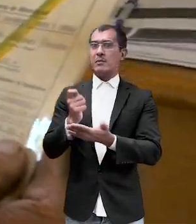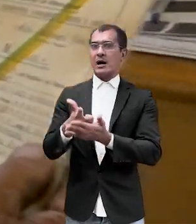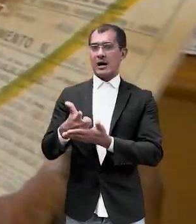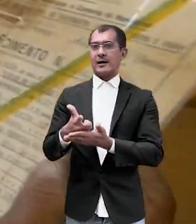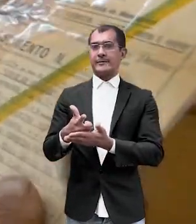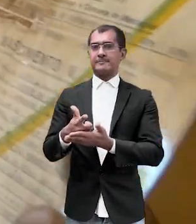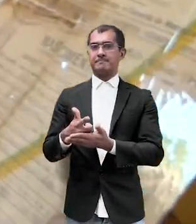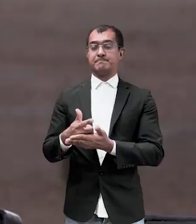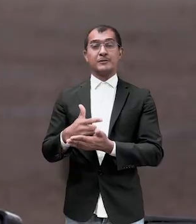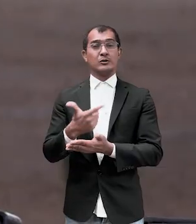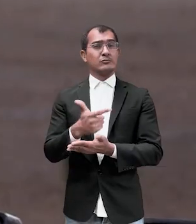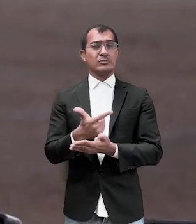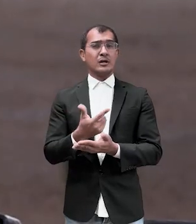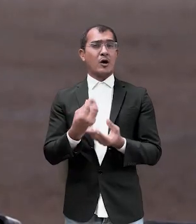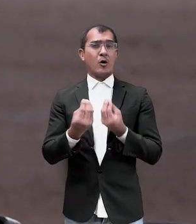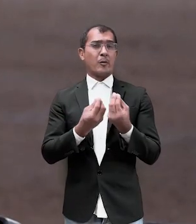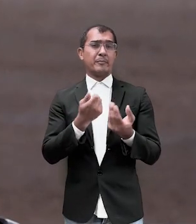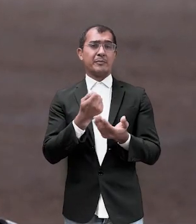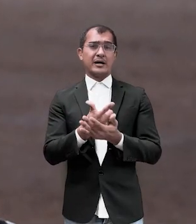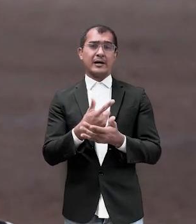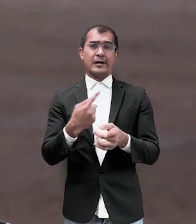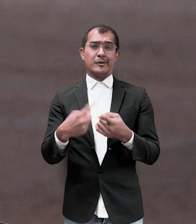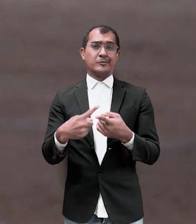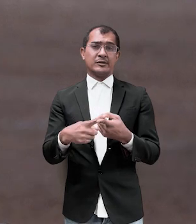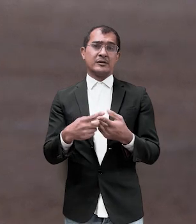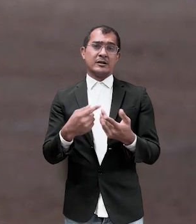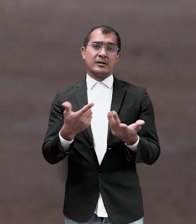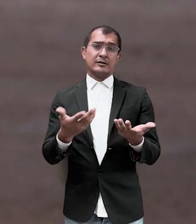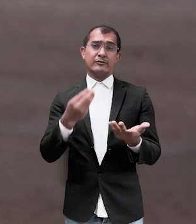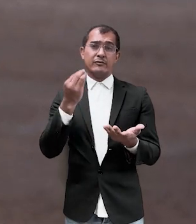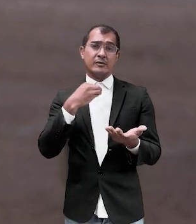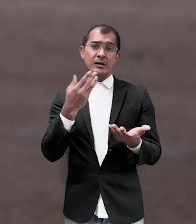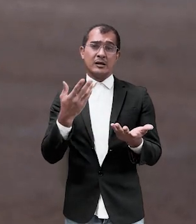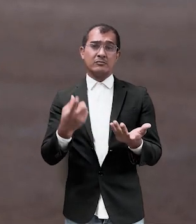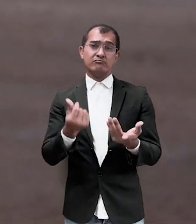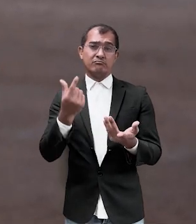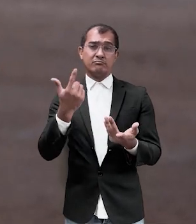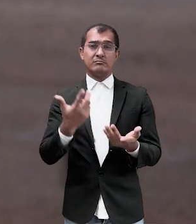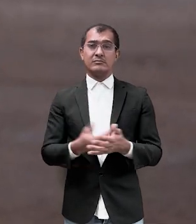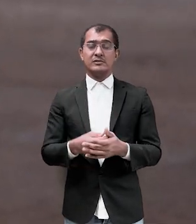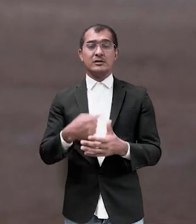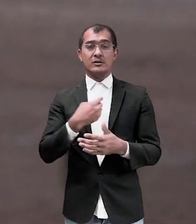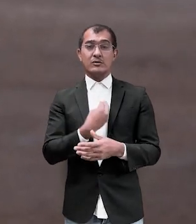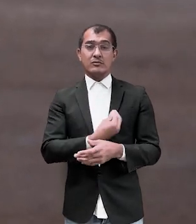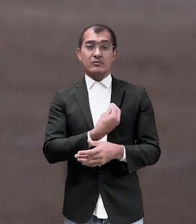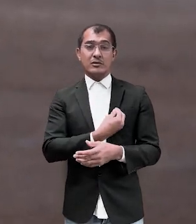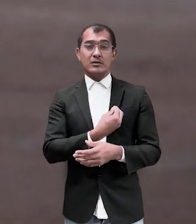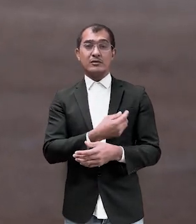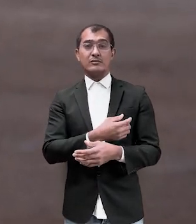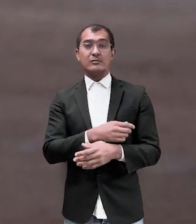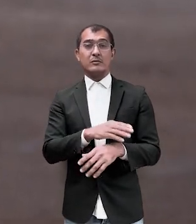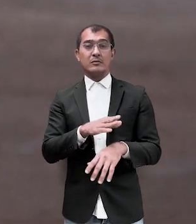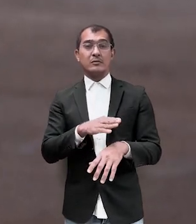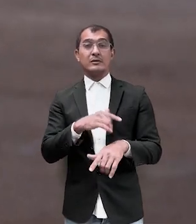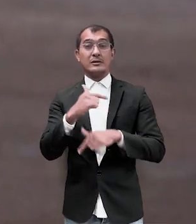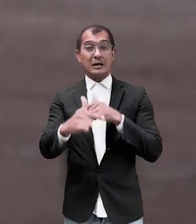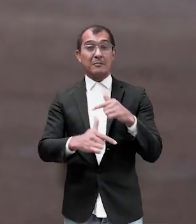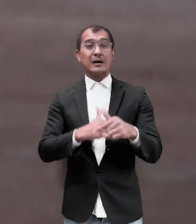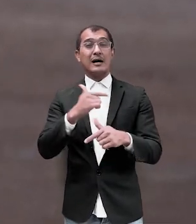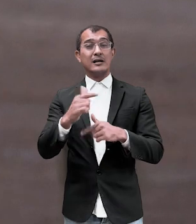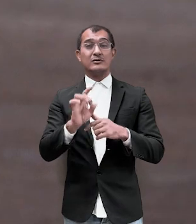certidão de nascimento eu ia pagar para fazer isso aqui eu não tenho condição de pagar porque eu né sou